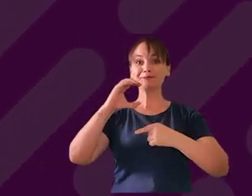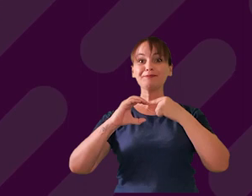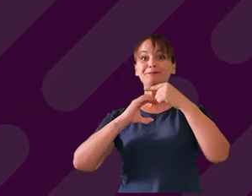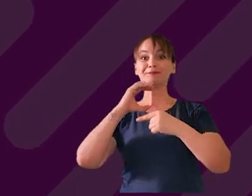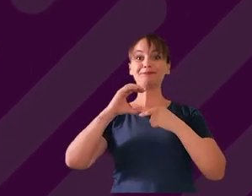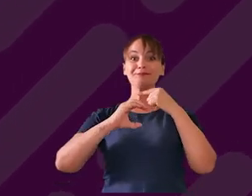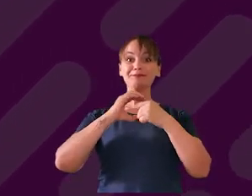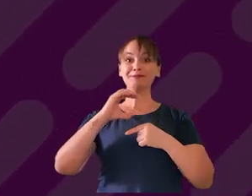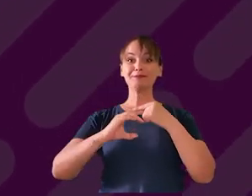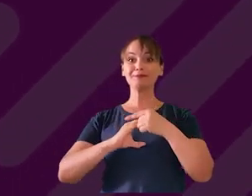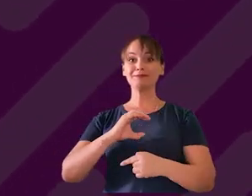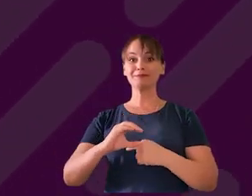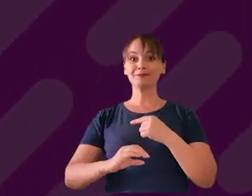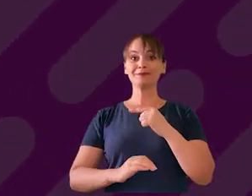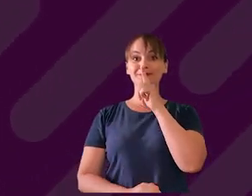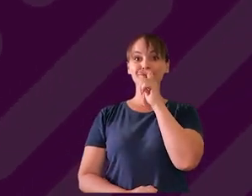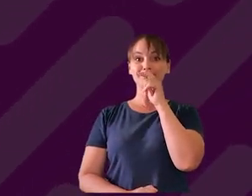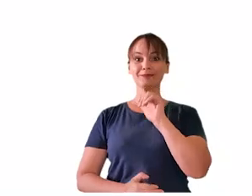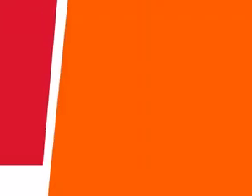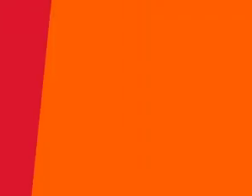o ciclo da água.